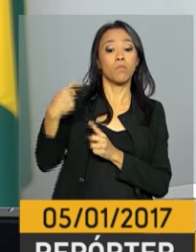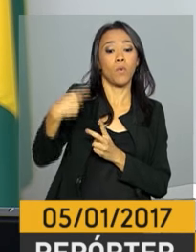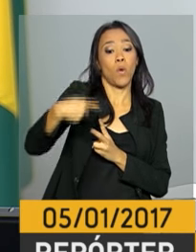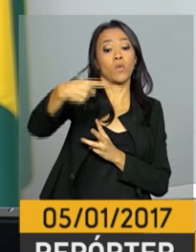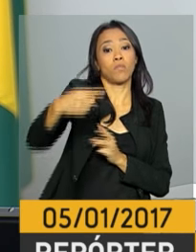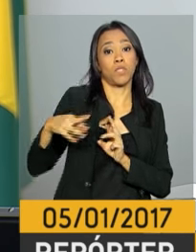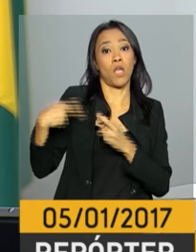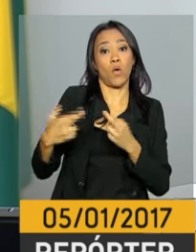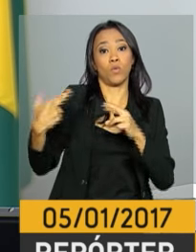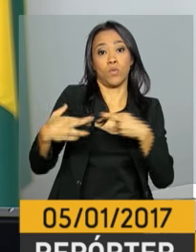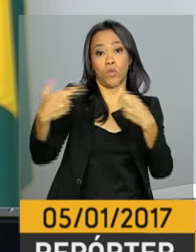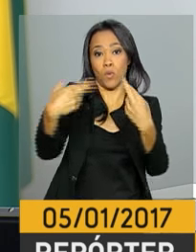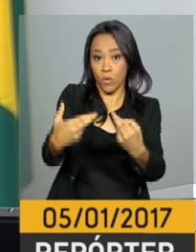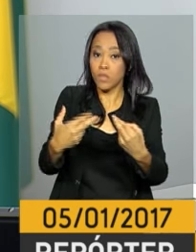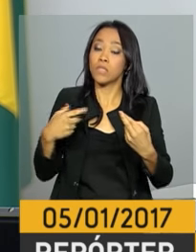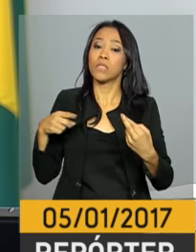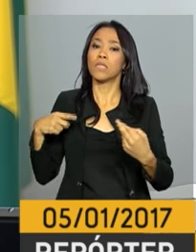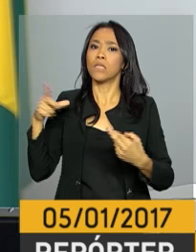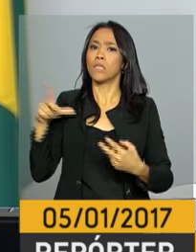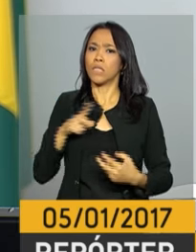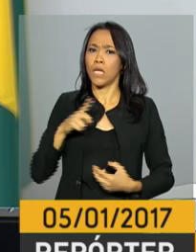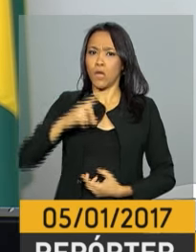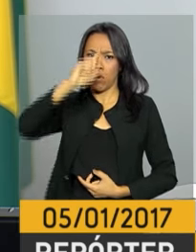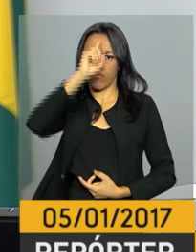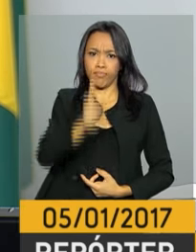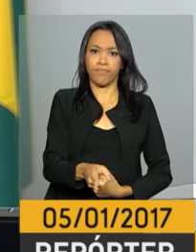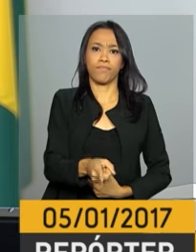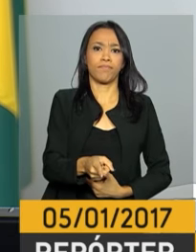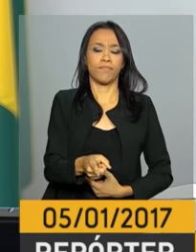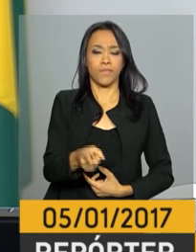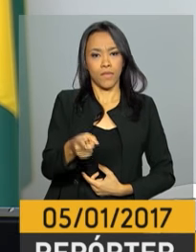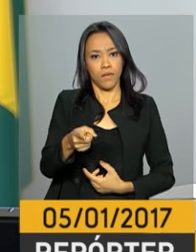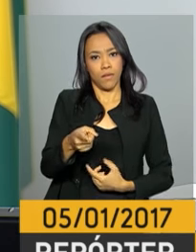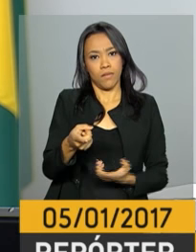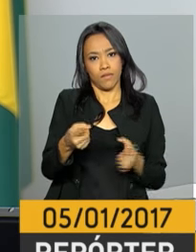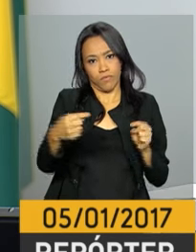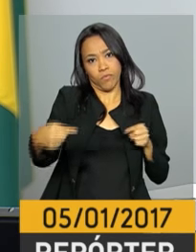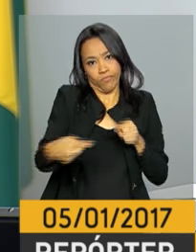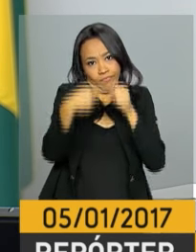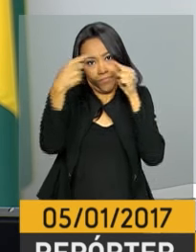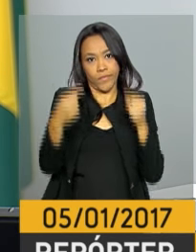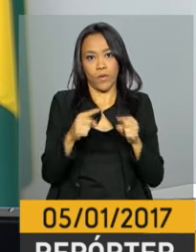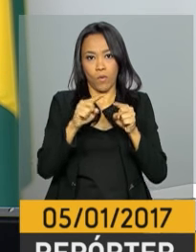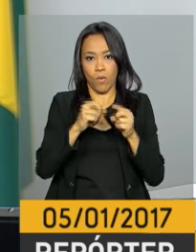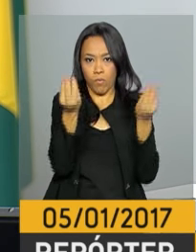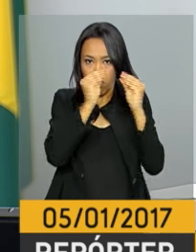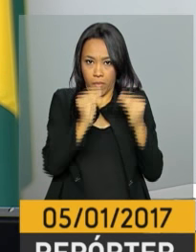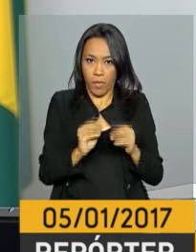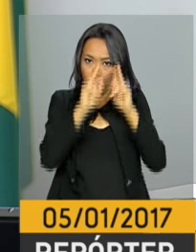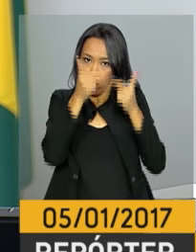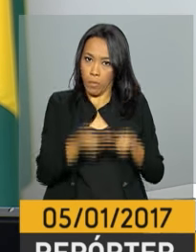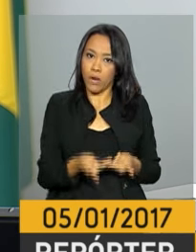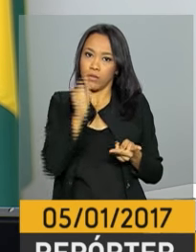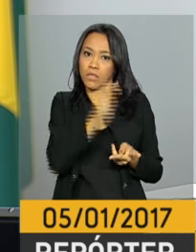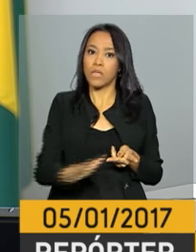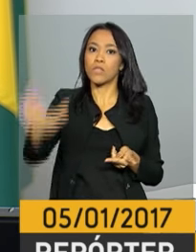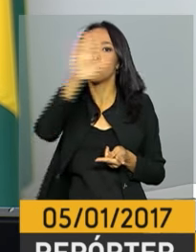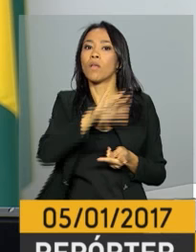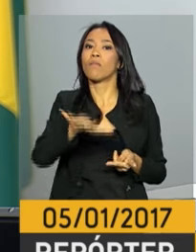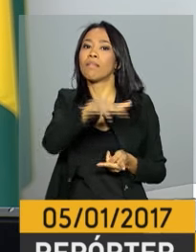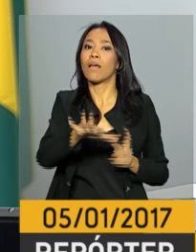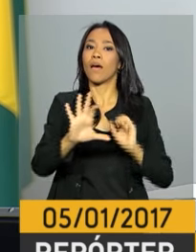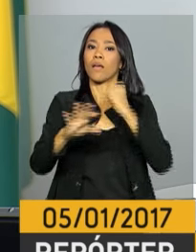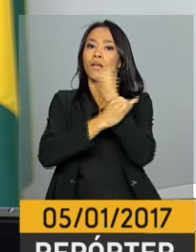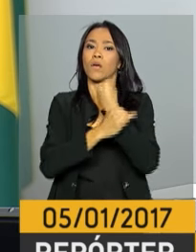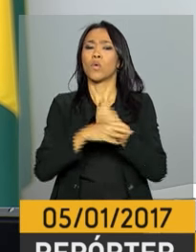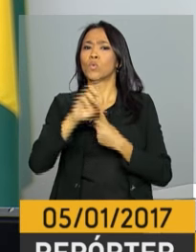do ministério da justiça pelo menos referente ao plano nacional de segurança pública para que nos presídios